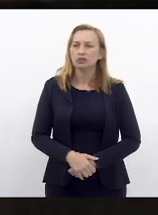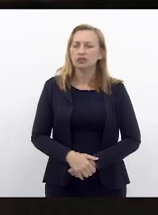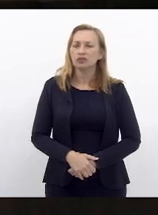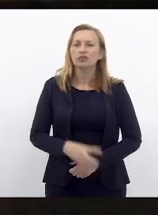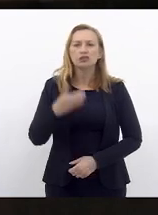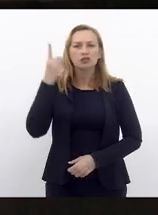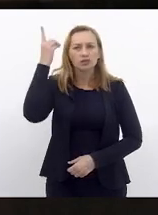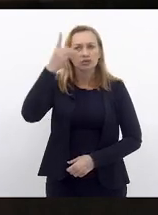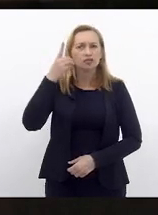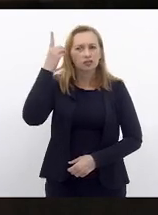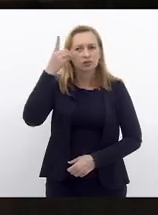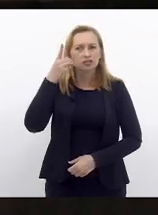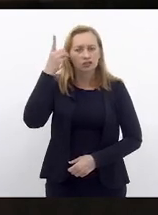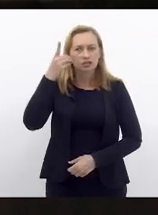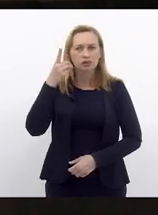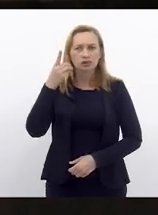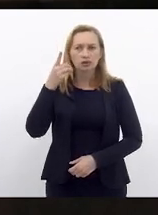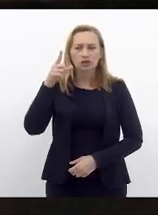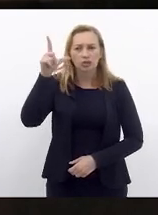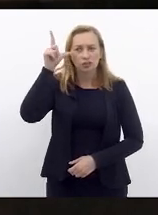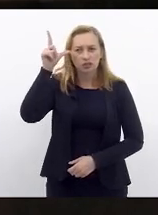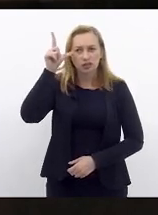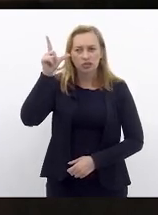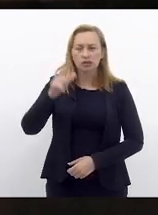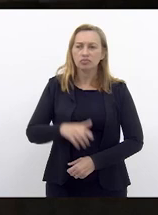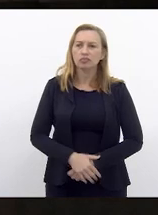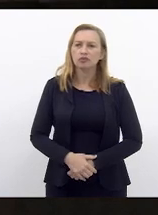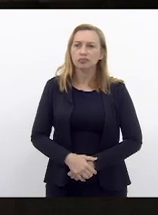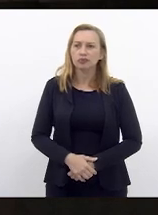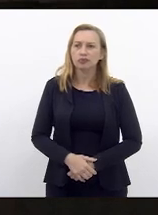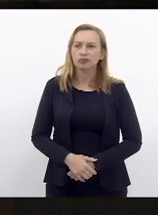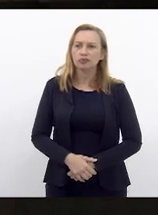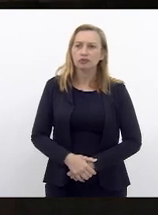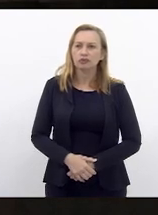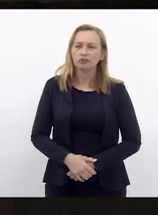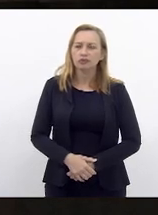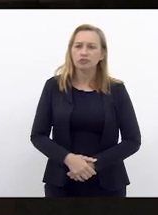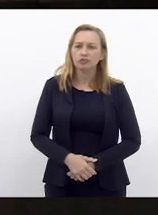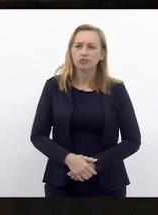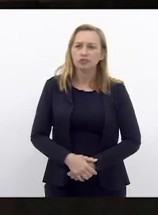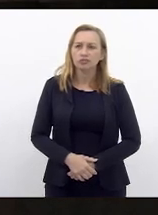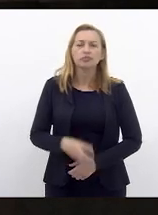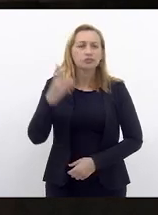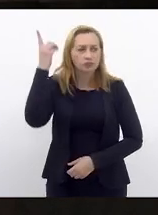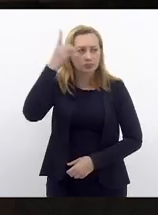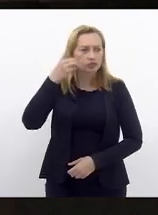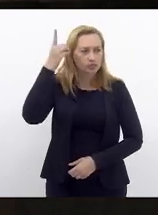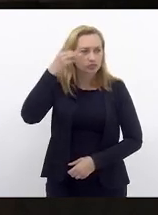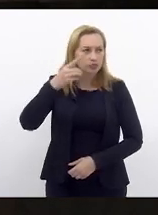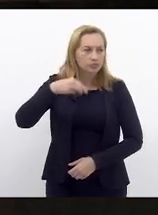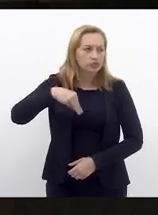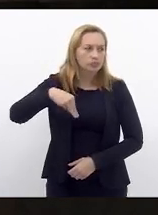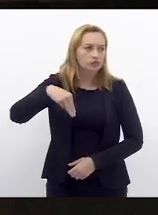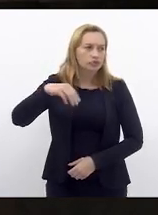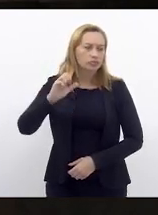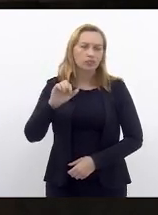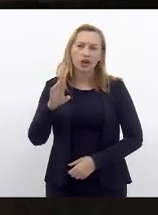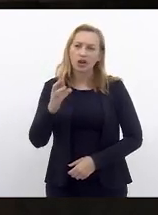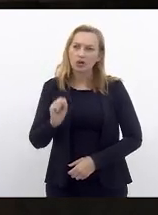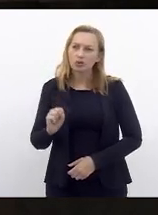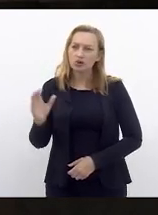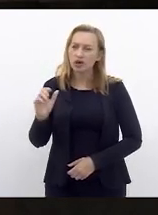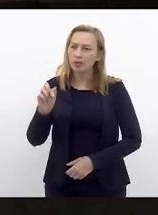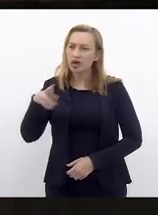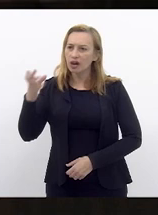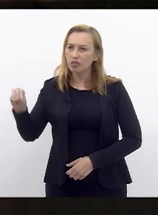Deputada Lucinha. Deputado Marcos Abraão.